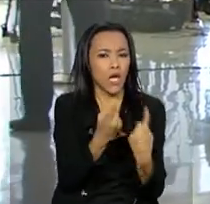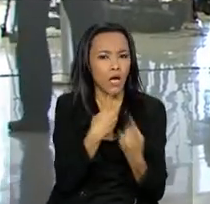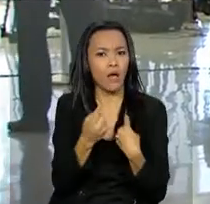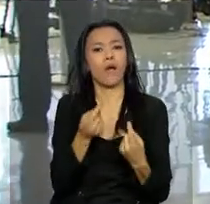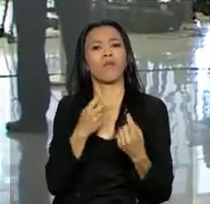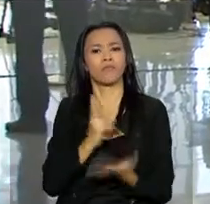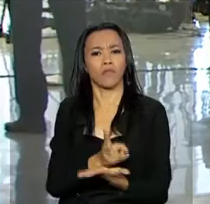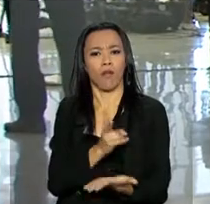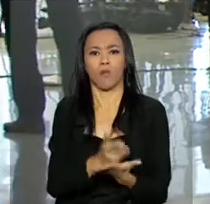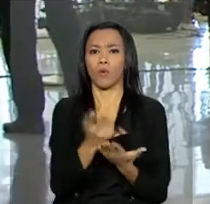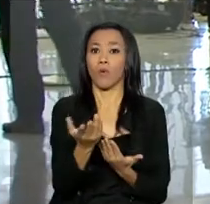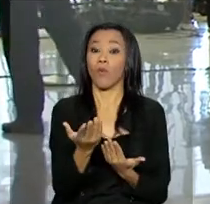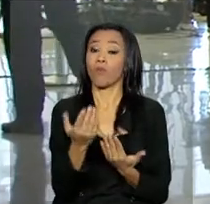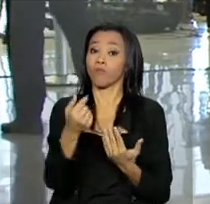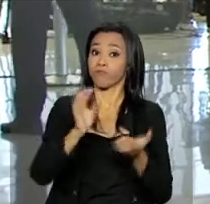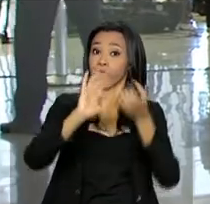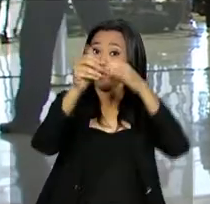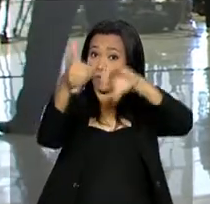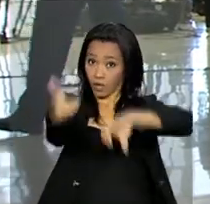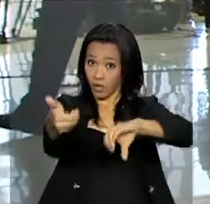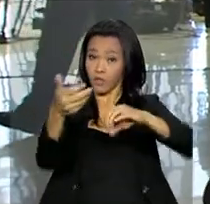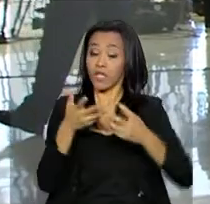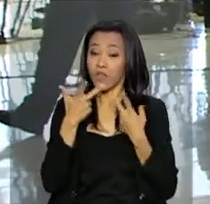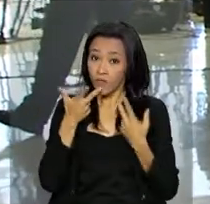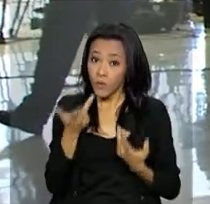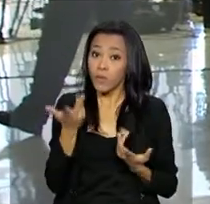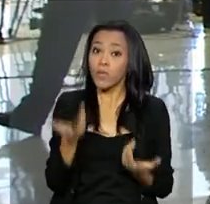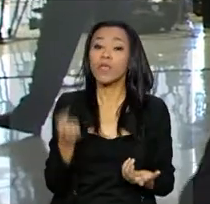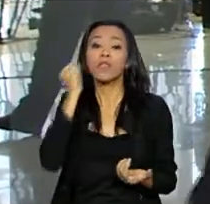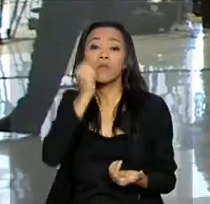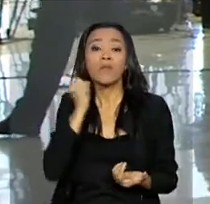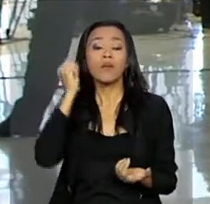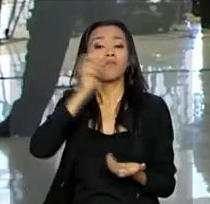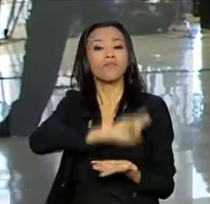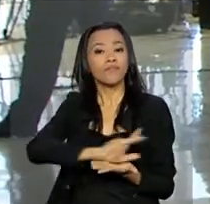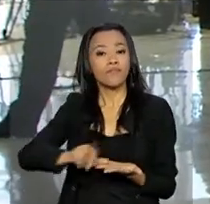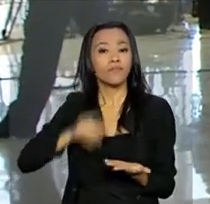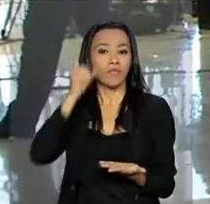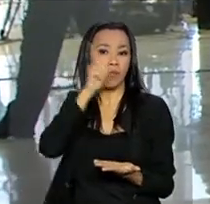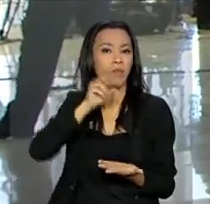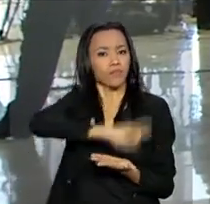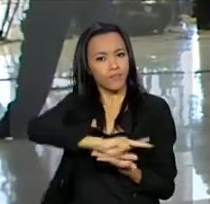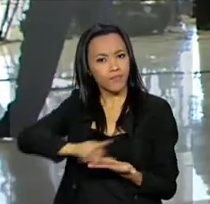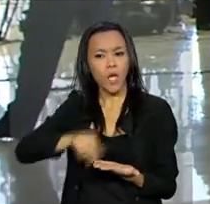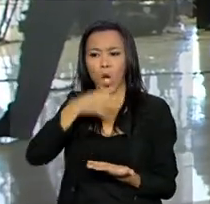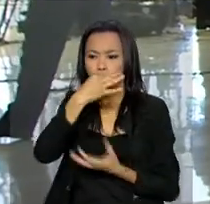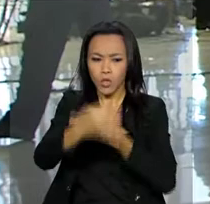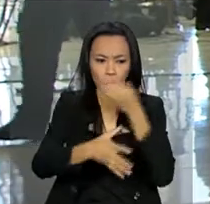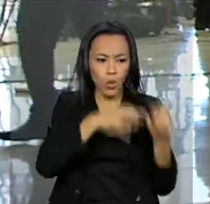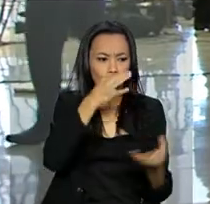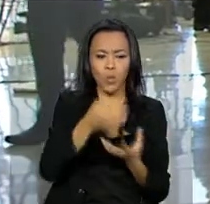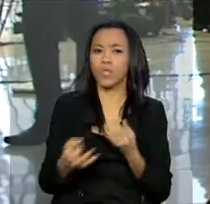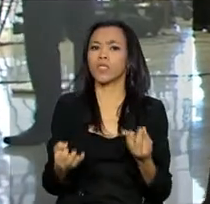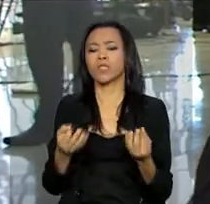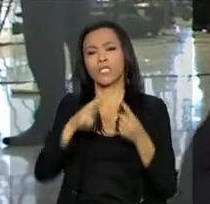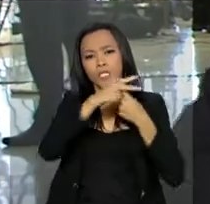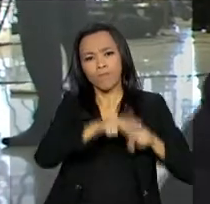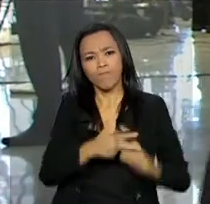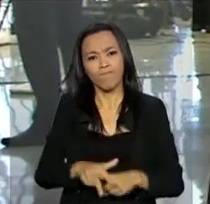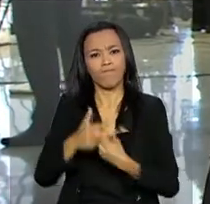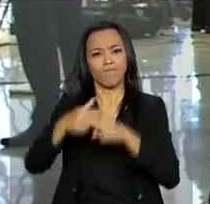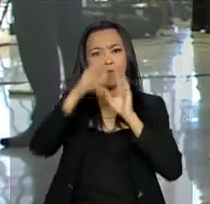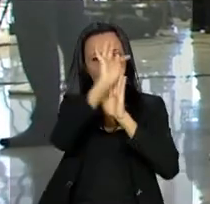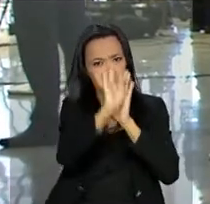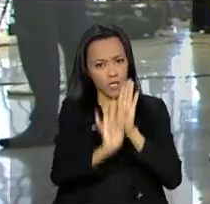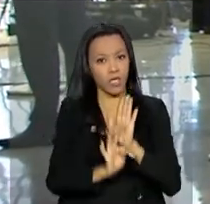e lembrou que os parlamentares os deputados estão fazendo a contribuições sugestões e observações ao texto enviado